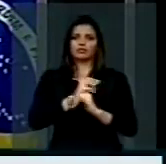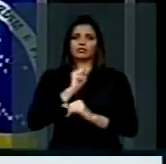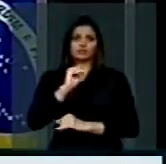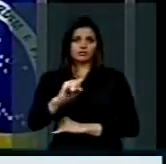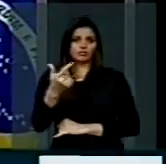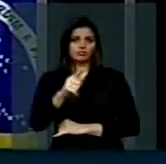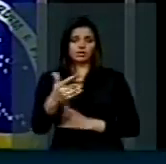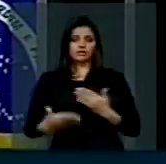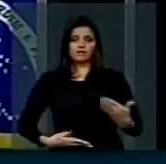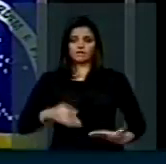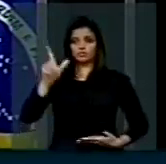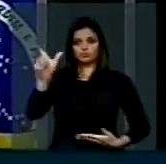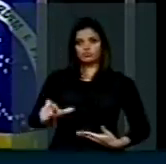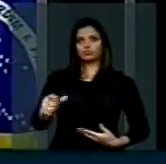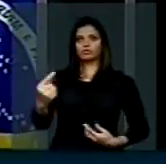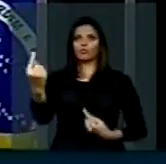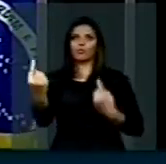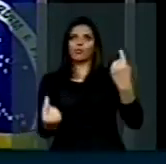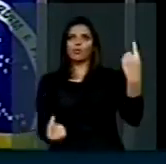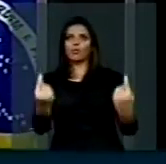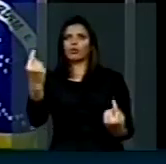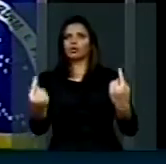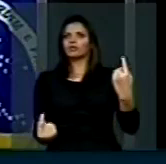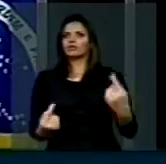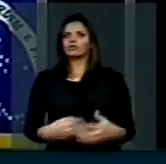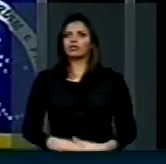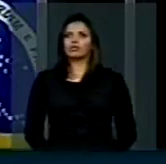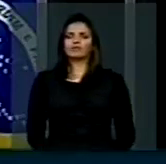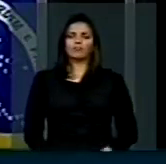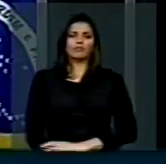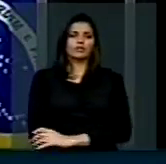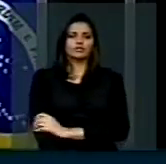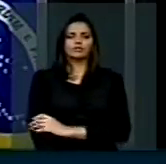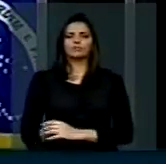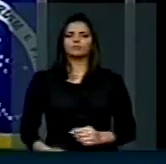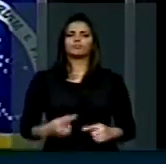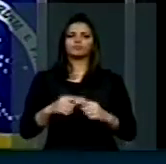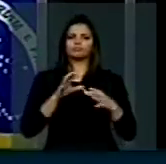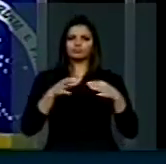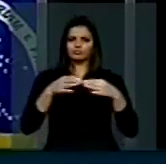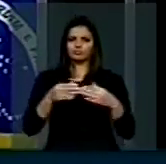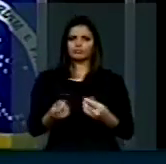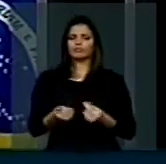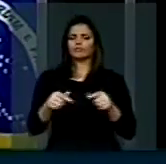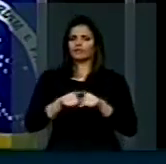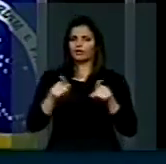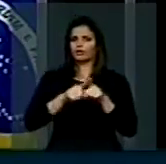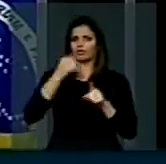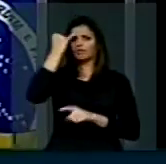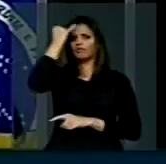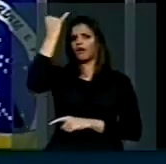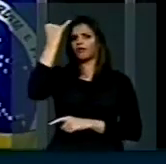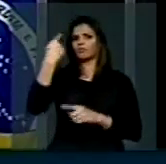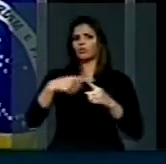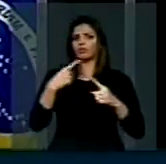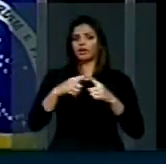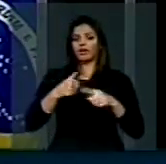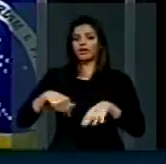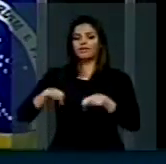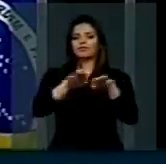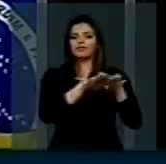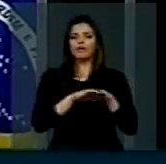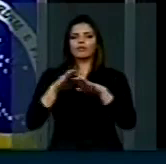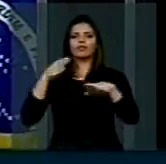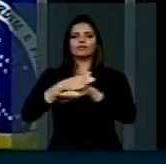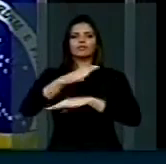a serviço de A ou B, não só do ponto de vista do capital, mas do ponto de vista até ideológico. A neutralidade é fundamental. Agora,